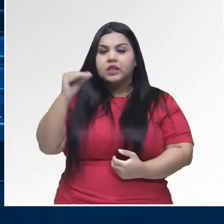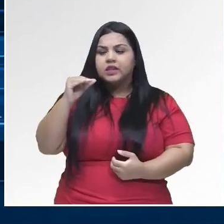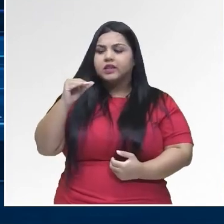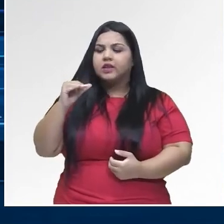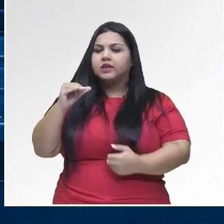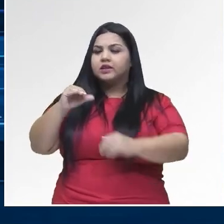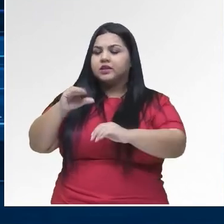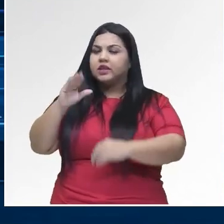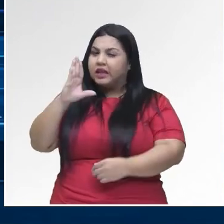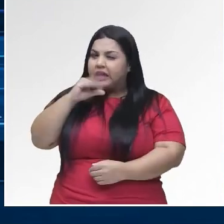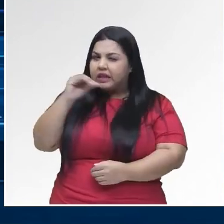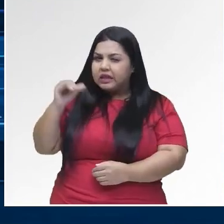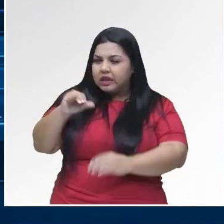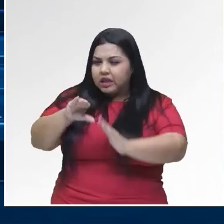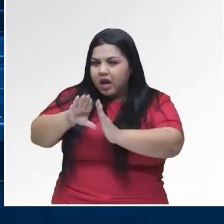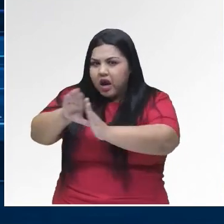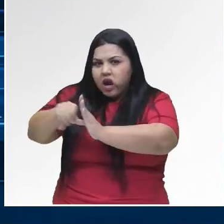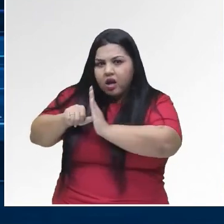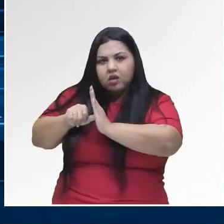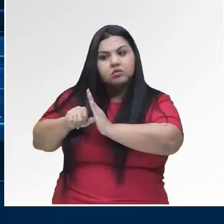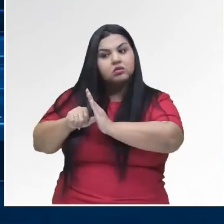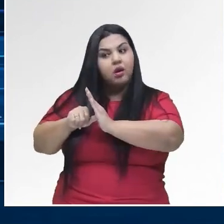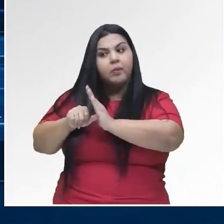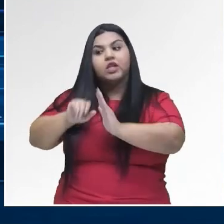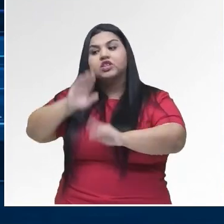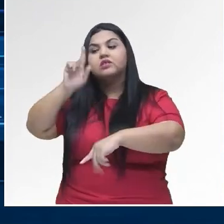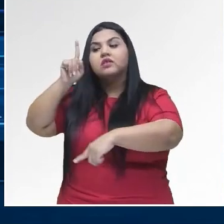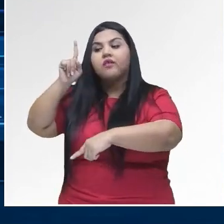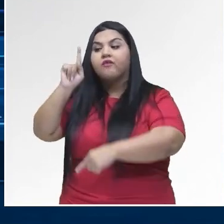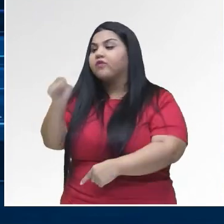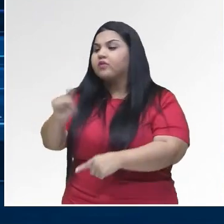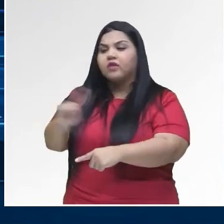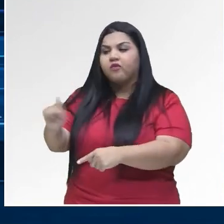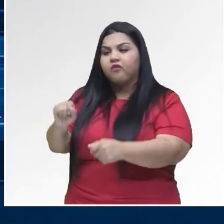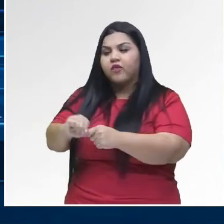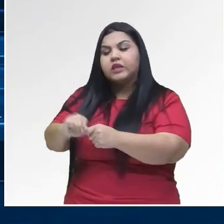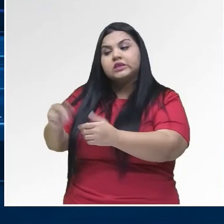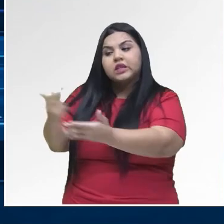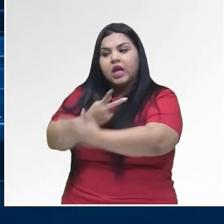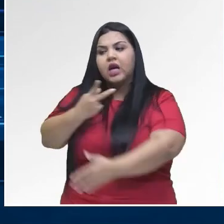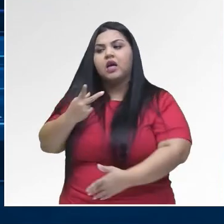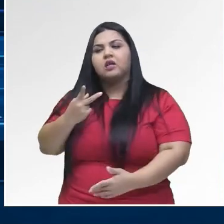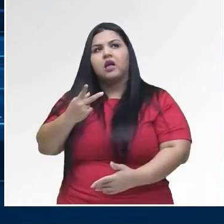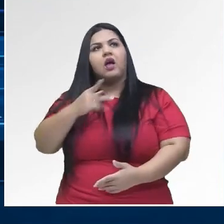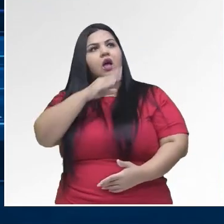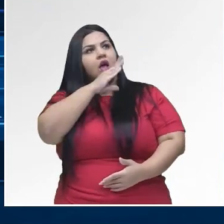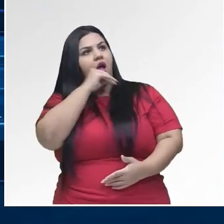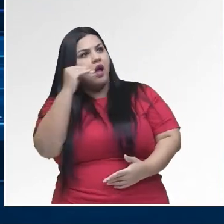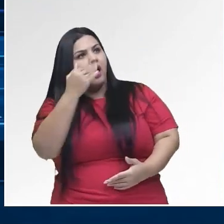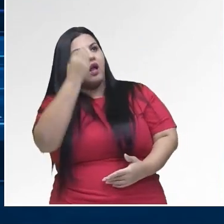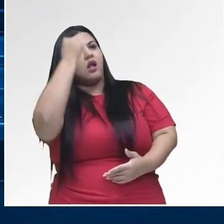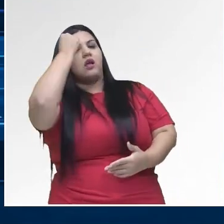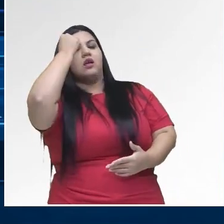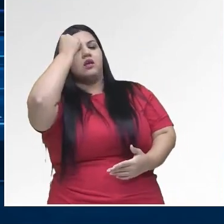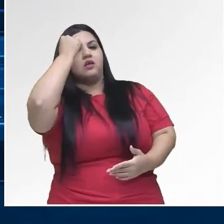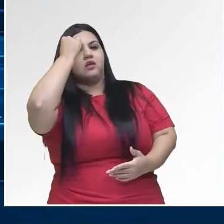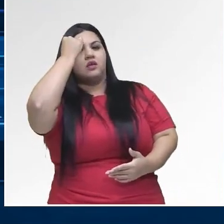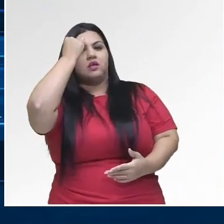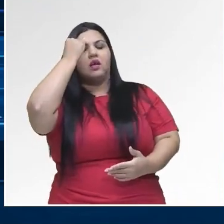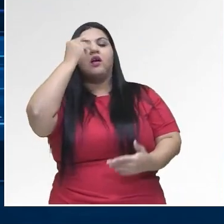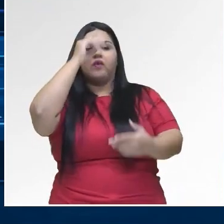coisas pequenas, já tem que logo dizer, não faça isso. Isso está errado. Né? Ela aprende logo, ela vai aprender o que é